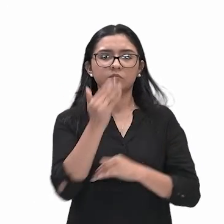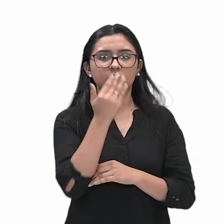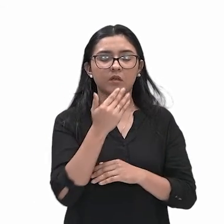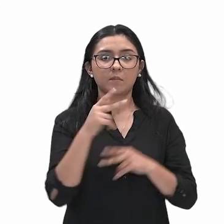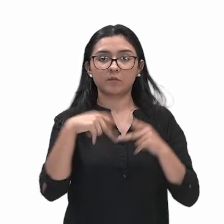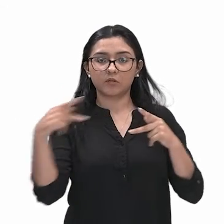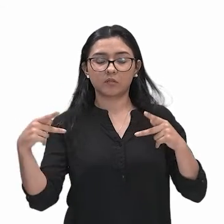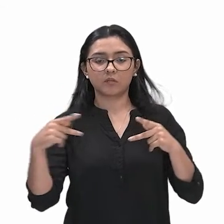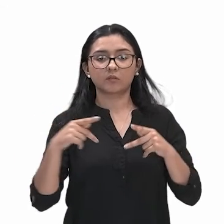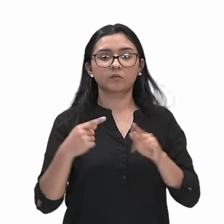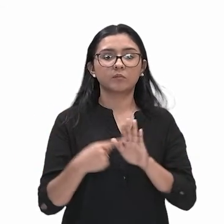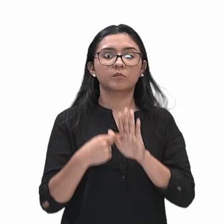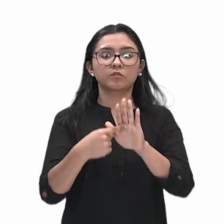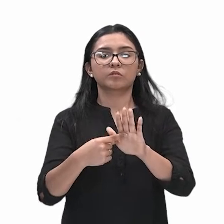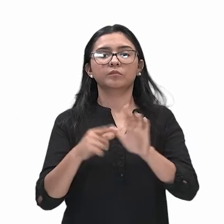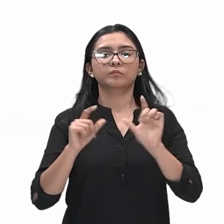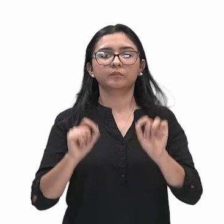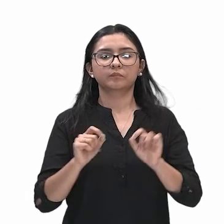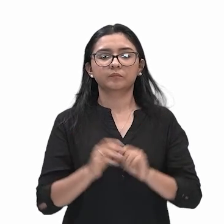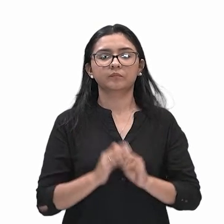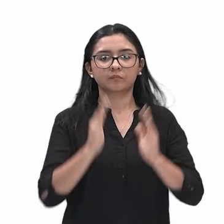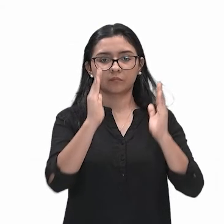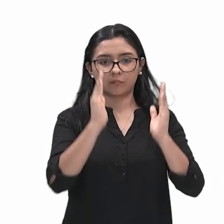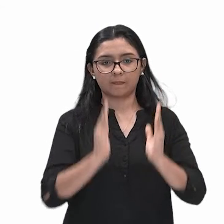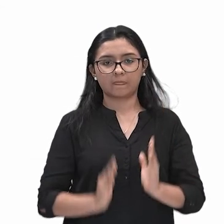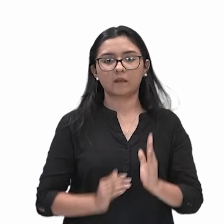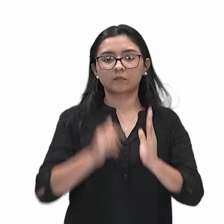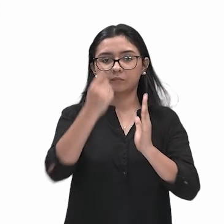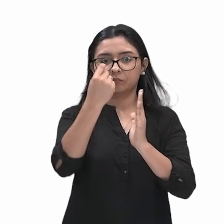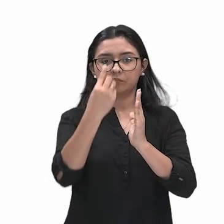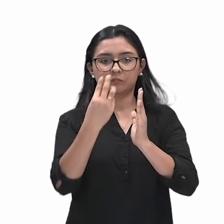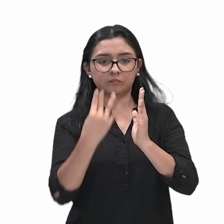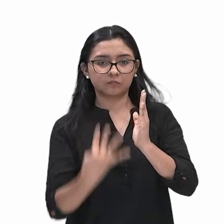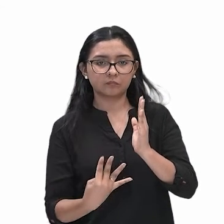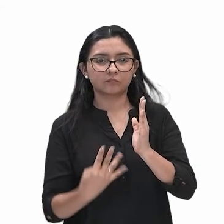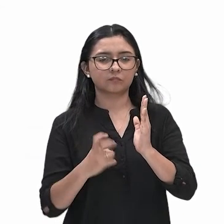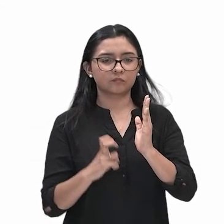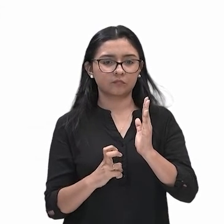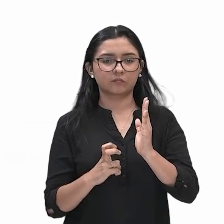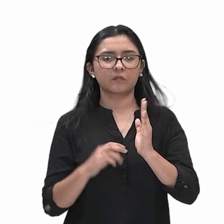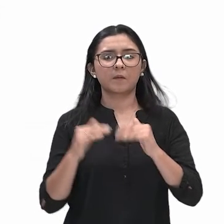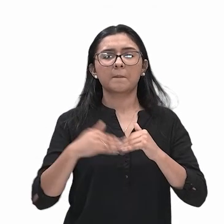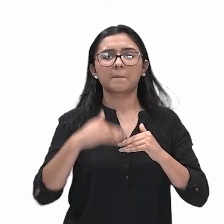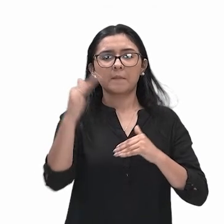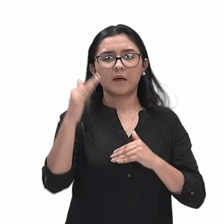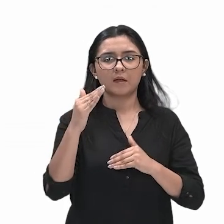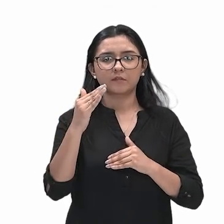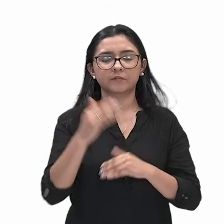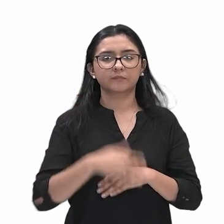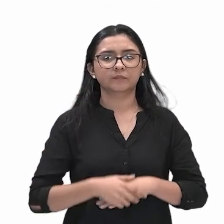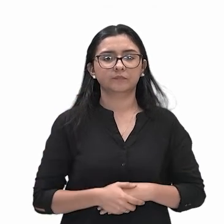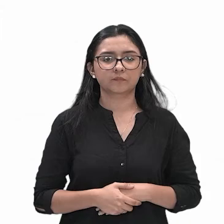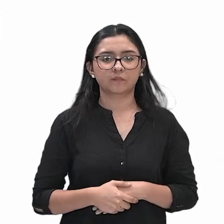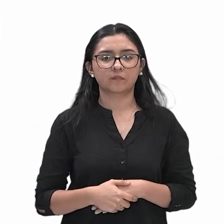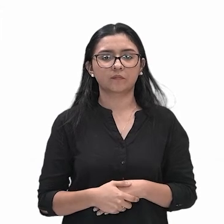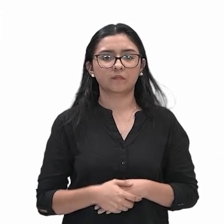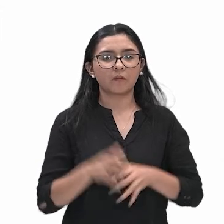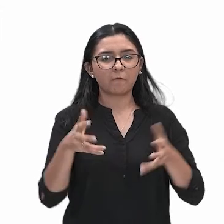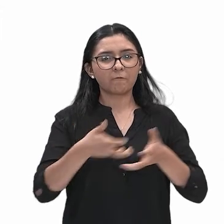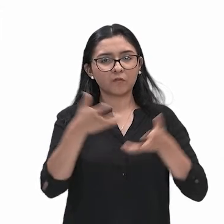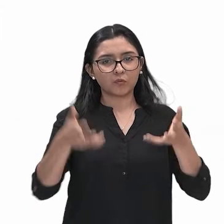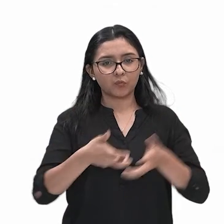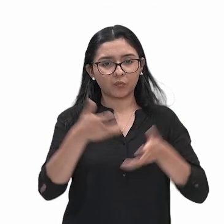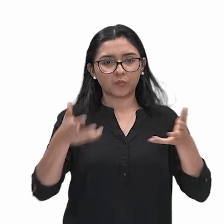né? Eu trouxe primeiro os rankings dos vegetais, né? O vegetal mais, assim, o bambambam, né,